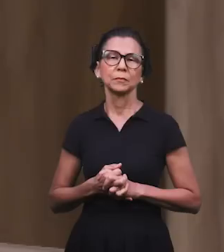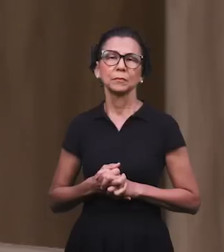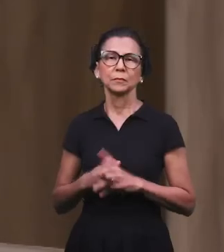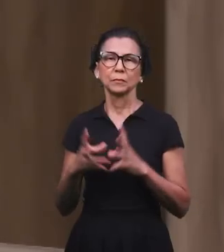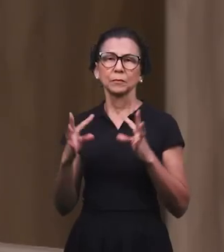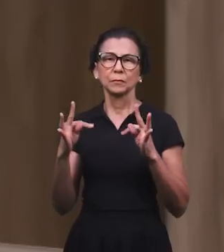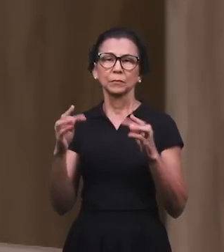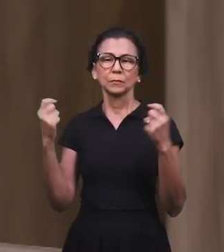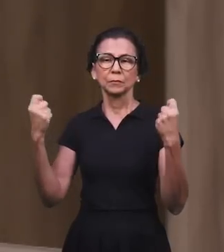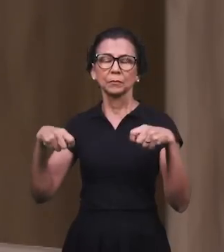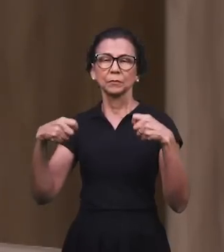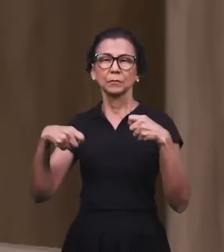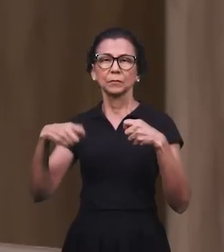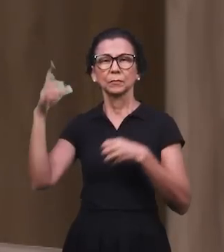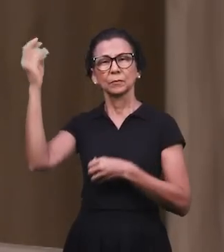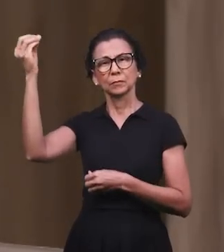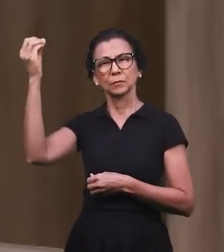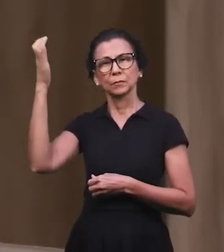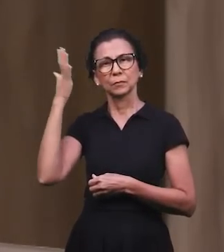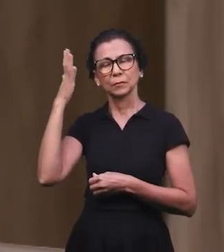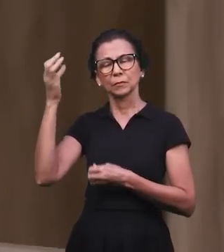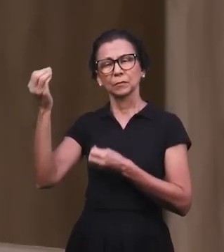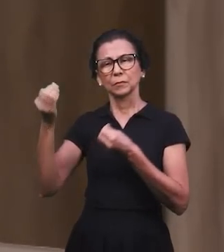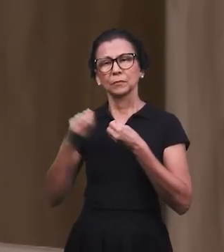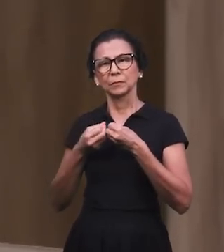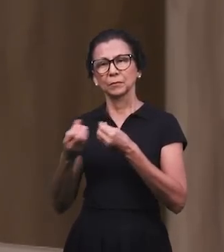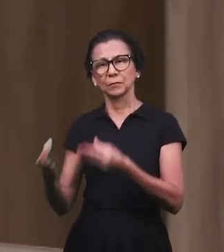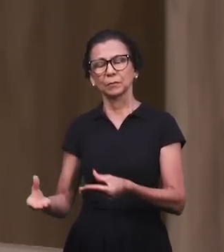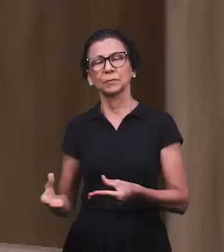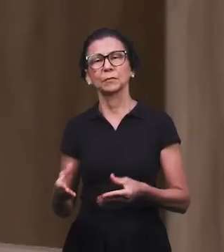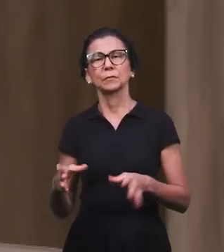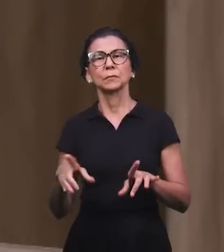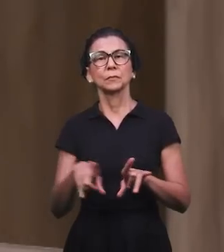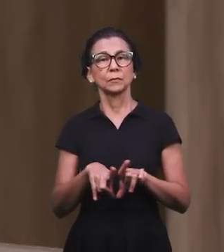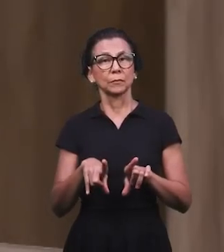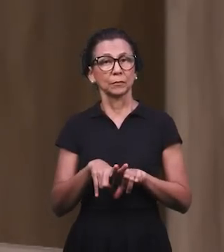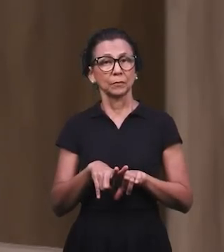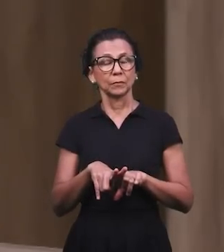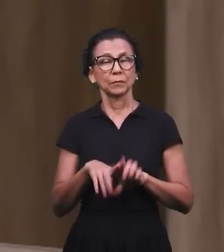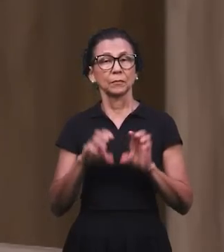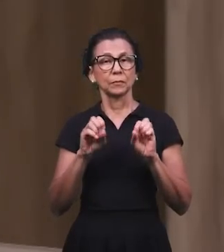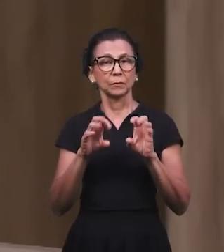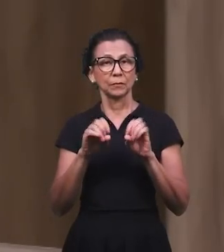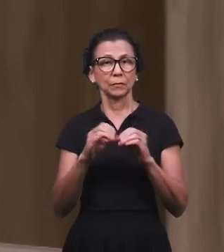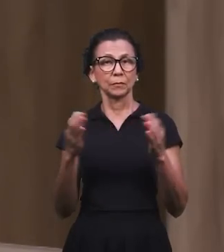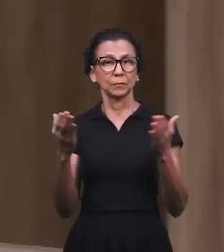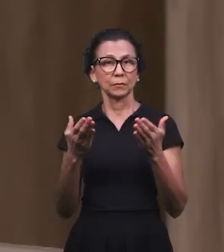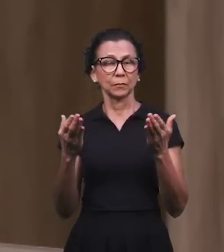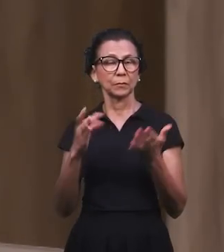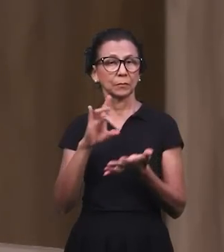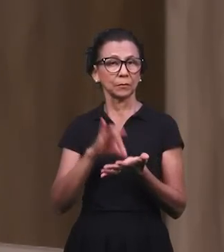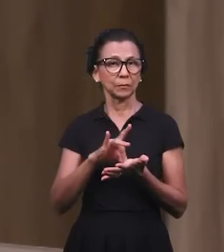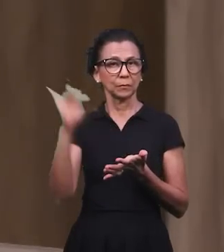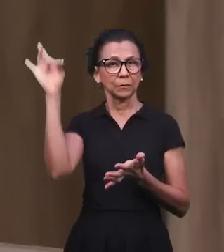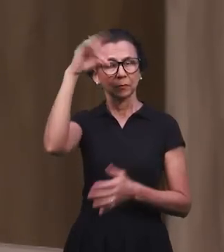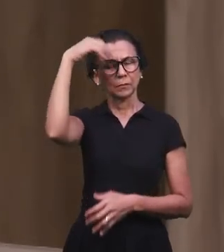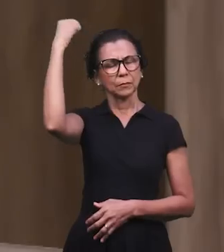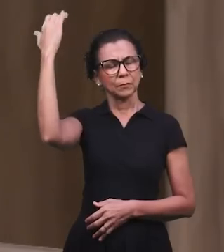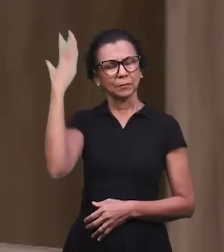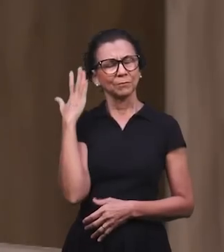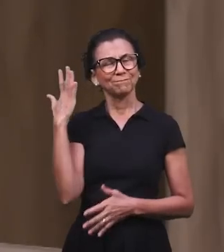que precisamos. E mais este ensino que foi uma revelação do Espírito Santo e que muito